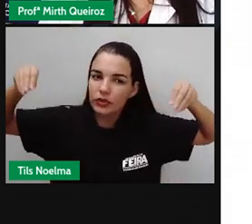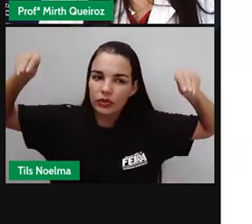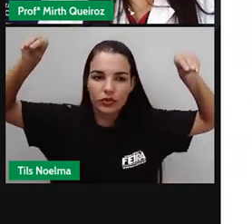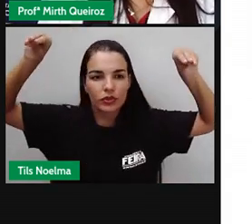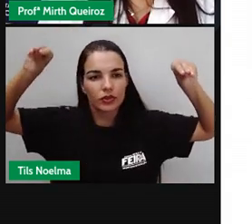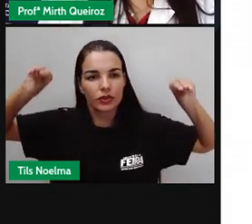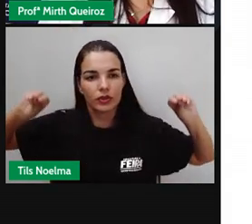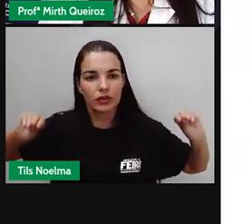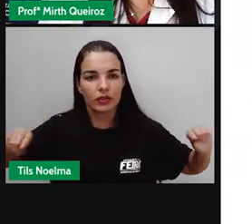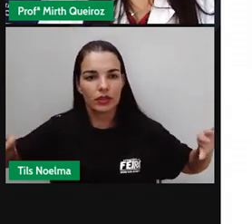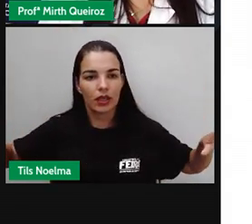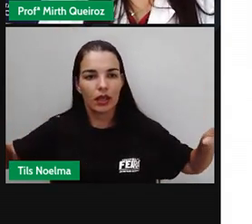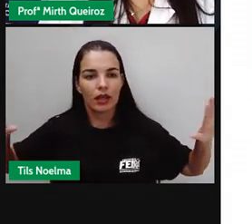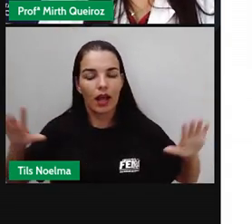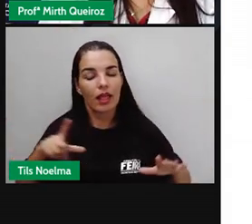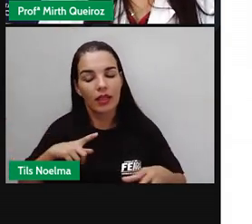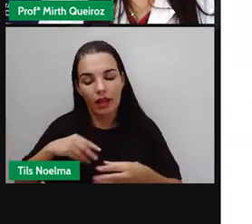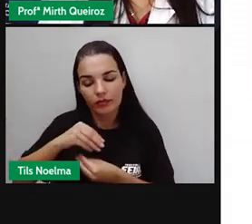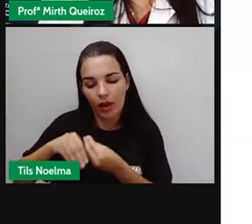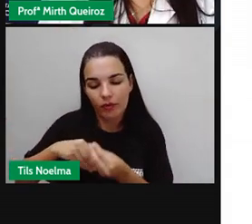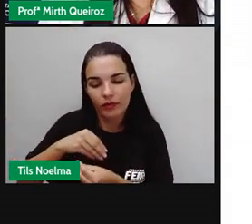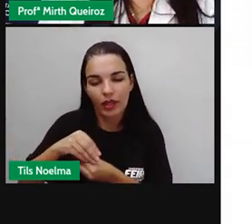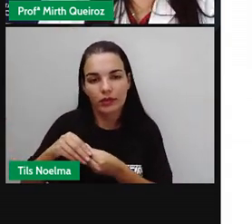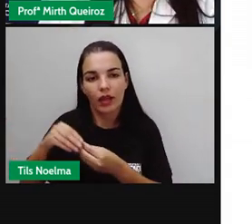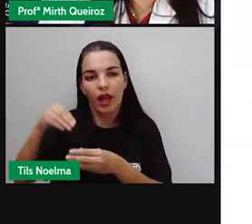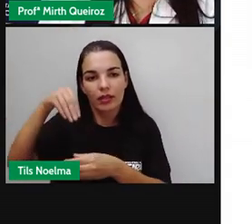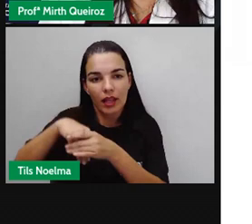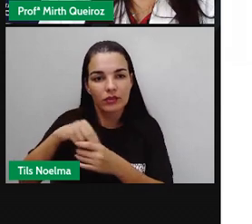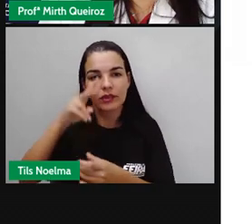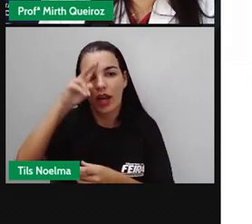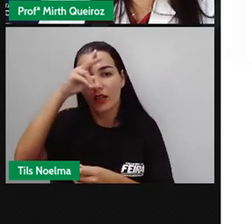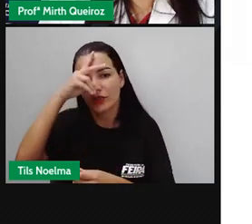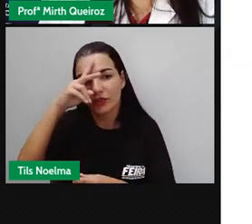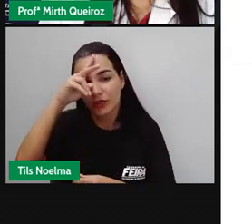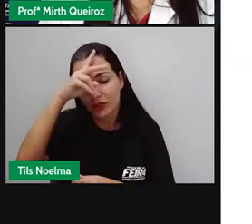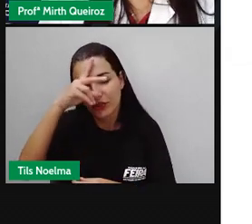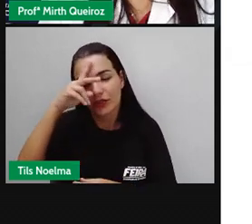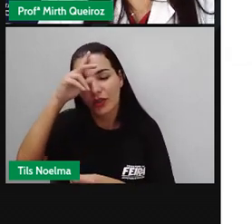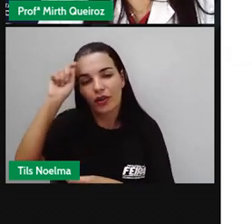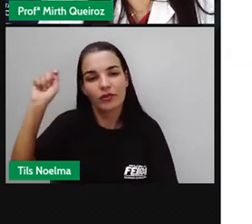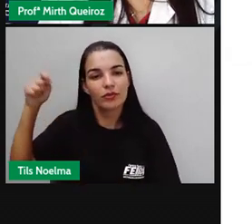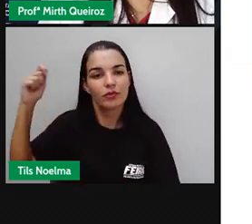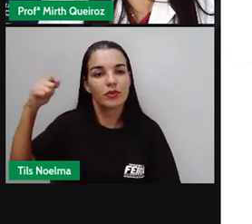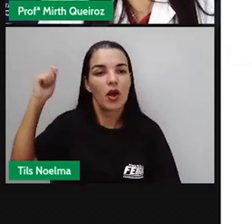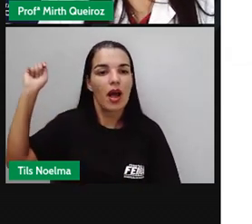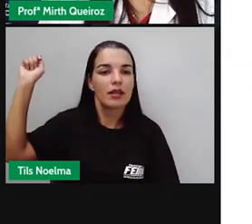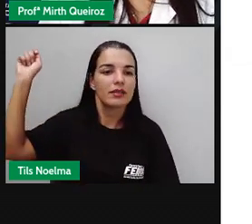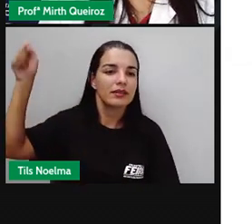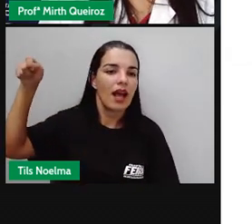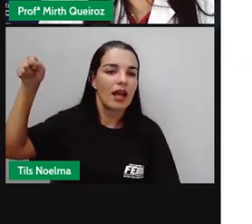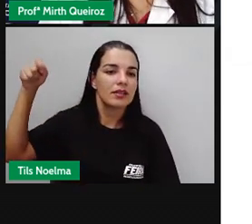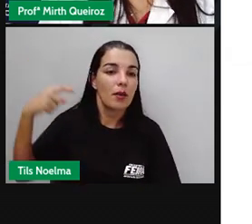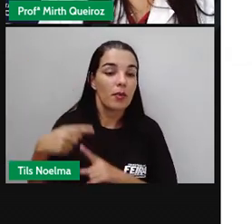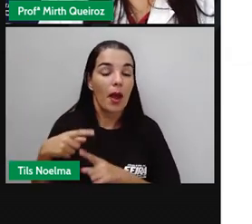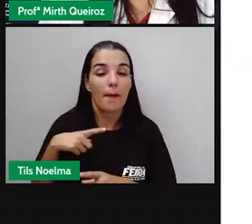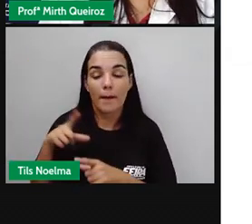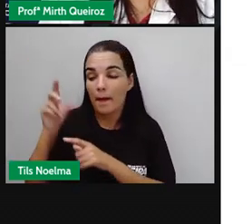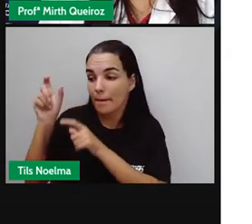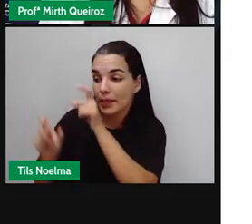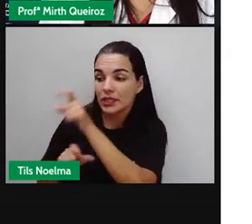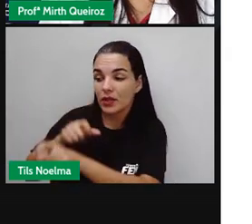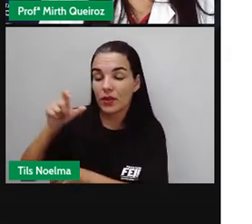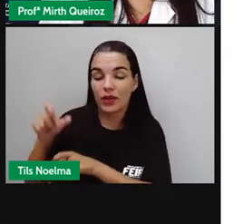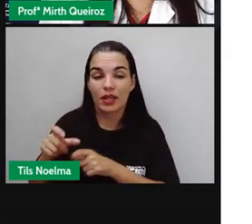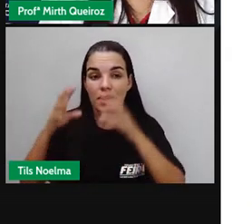está envolvido dentro dos contos de fadas, que não são necessariamente fadas, mas personagens fantasiosos ou